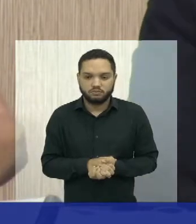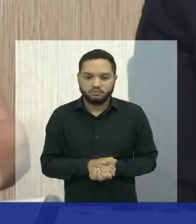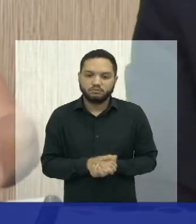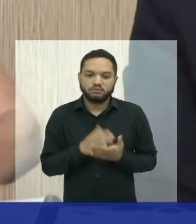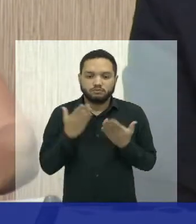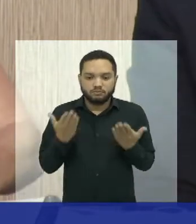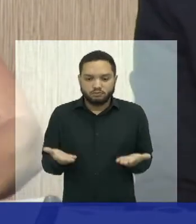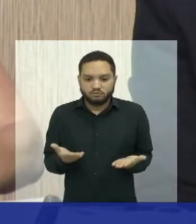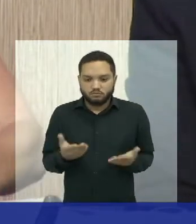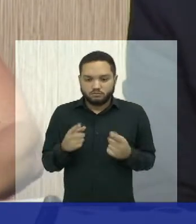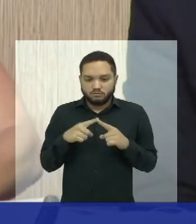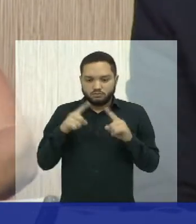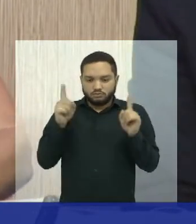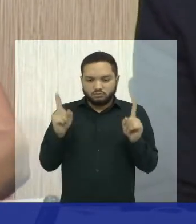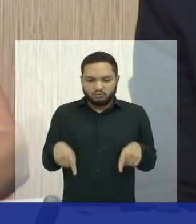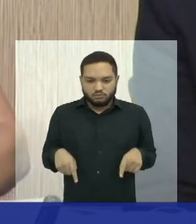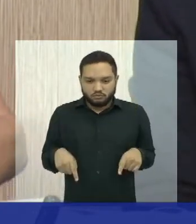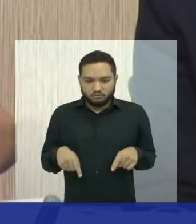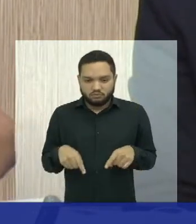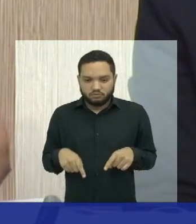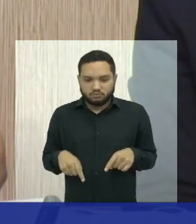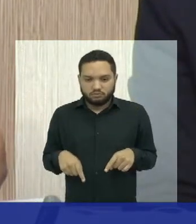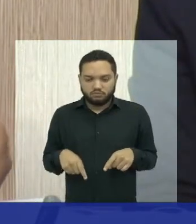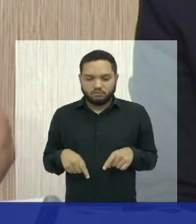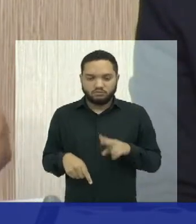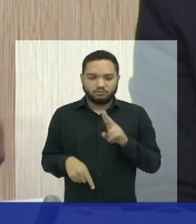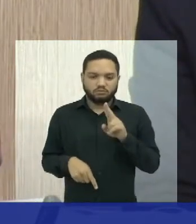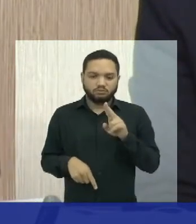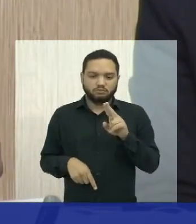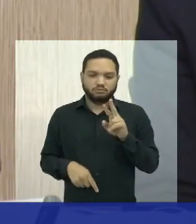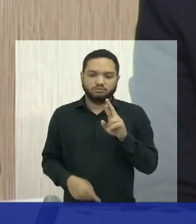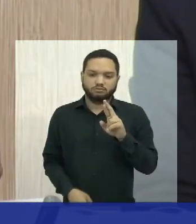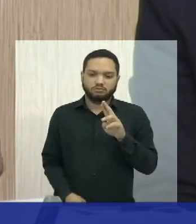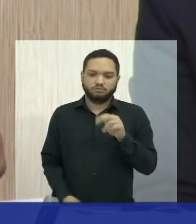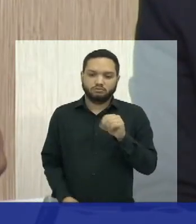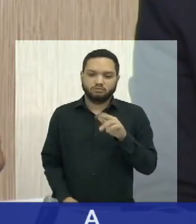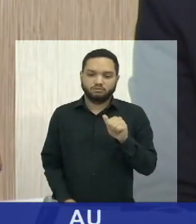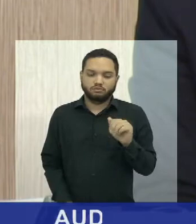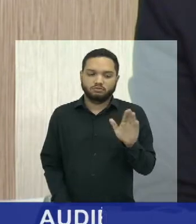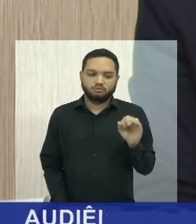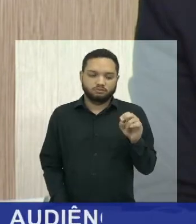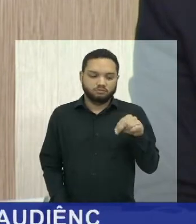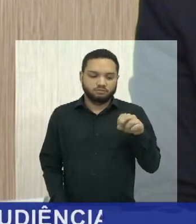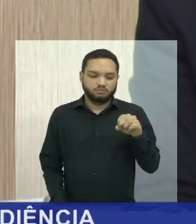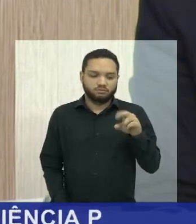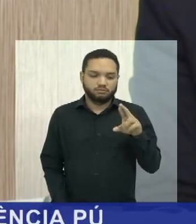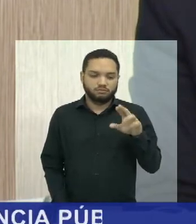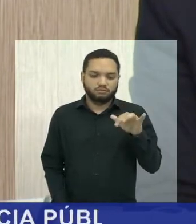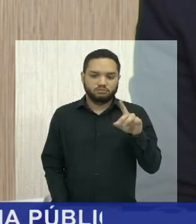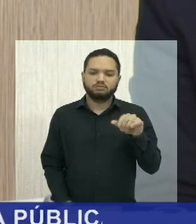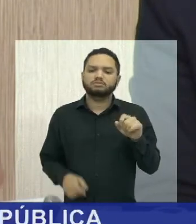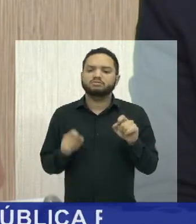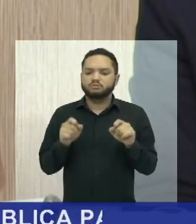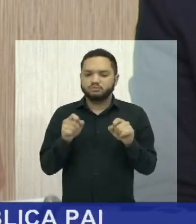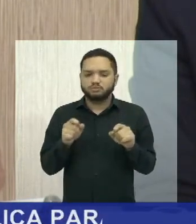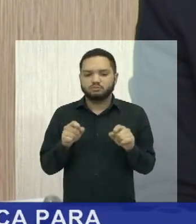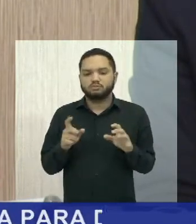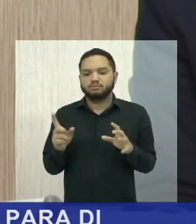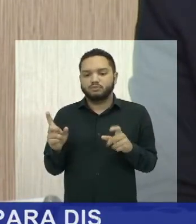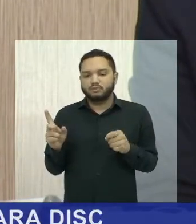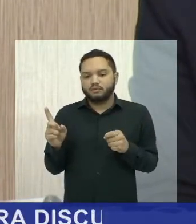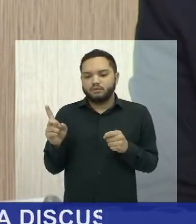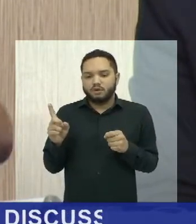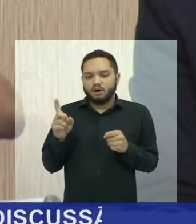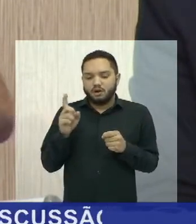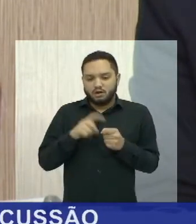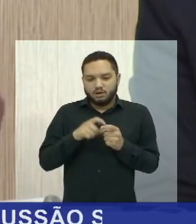a operação urbana consorciada, para quem não sabe, é um negócio urbano onde a prefeitura vende metros